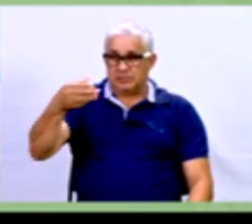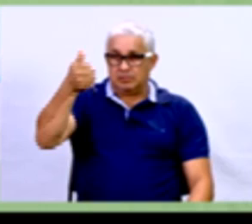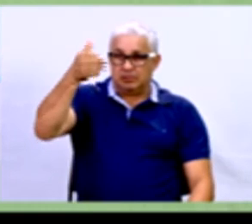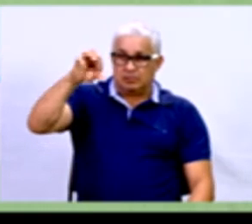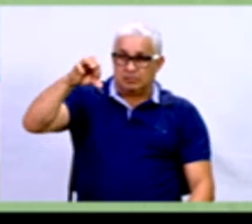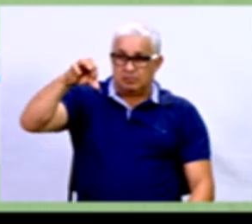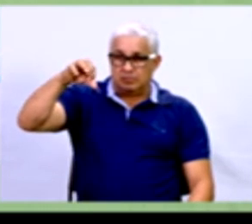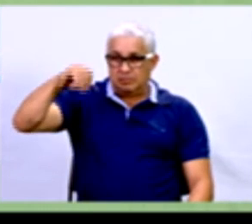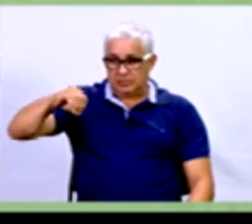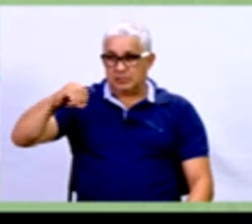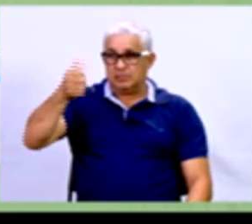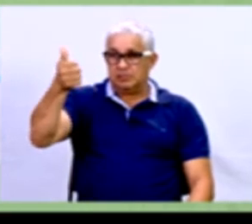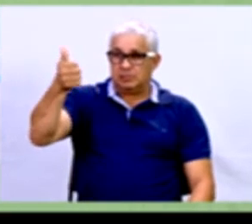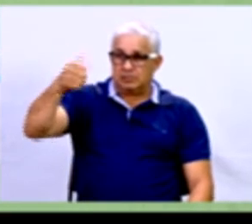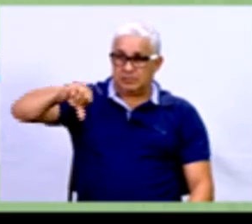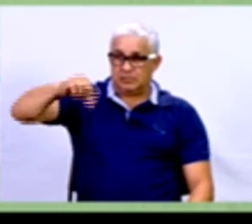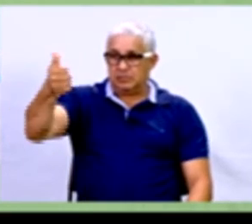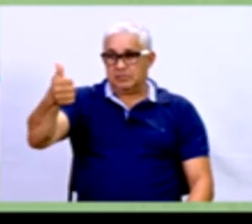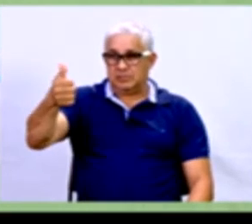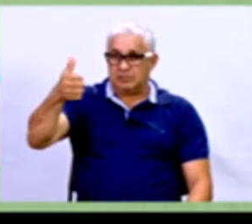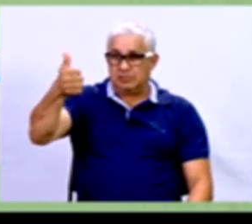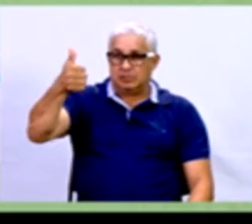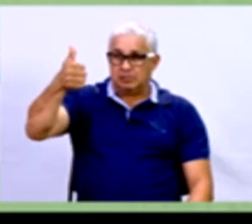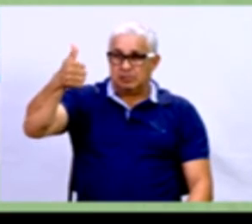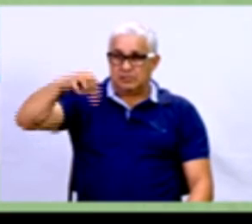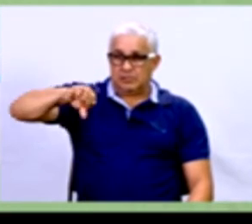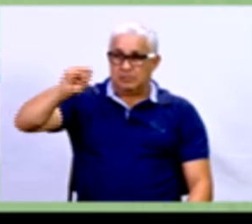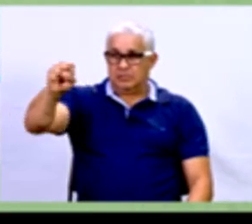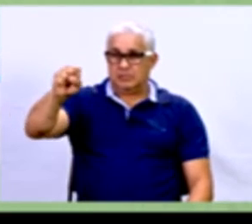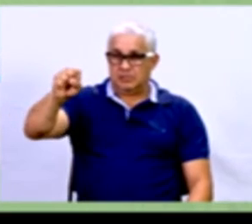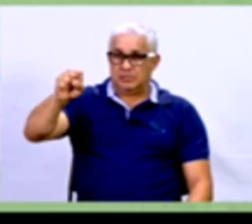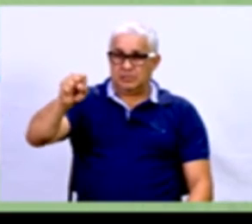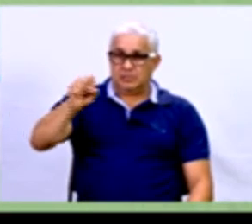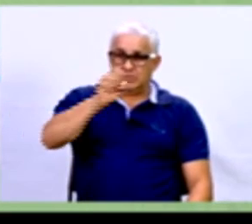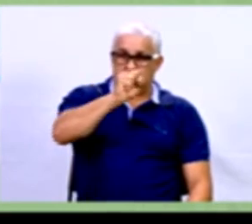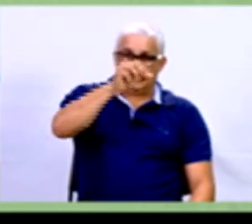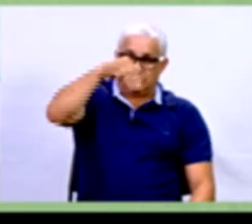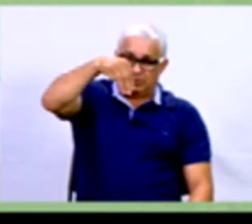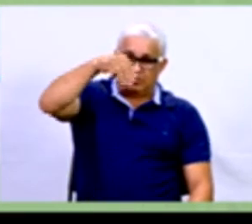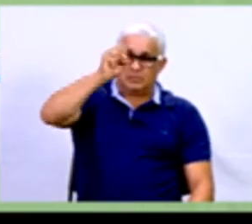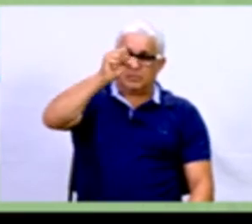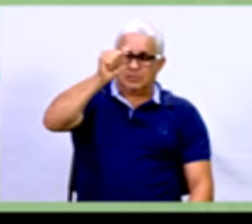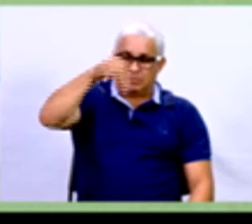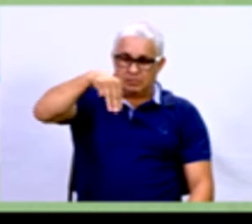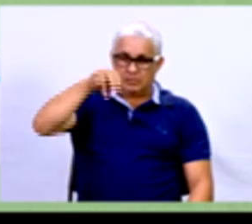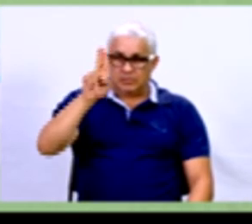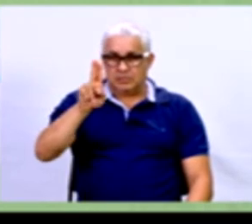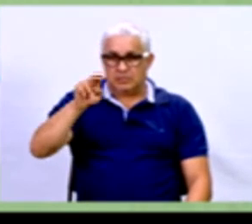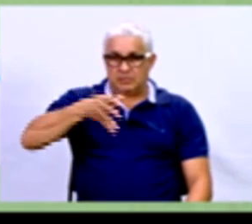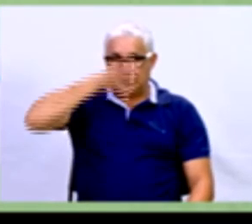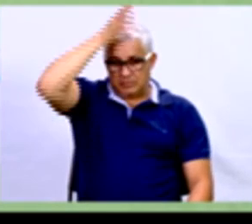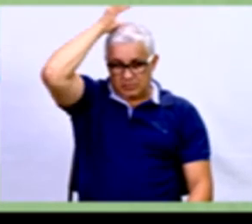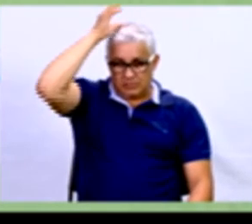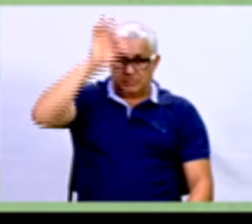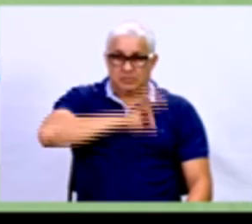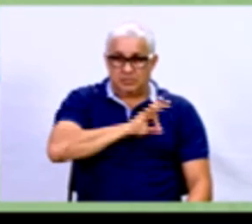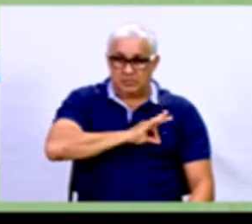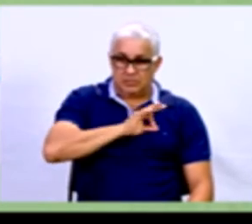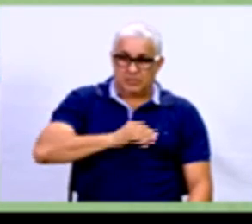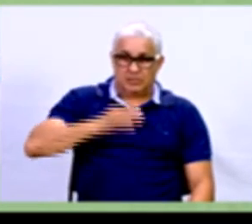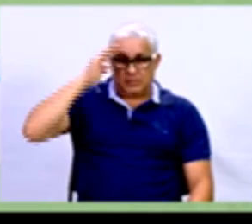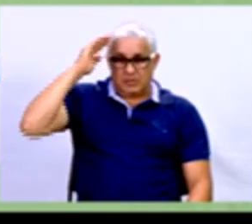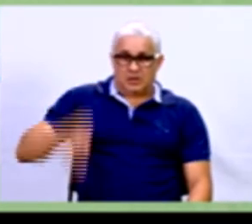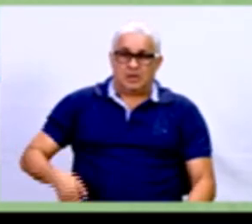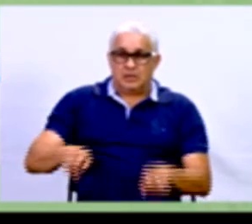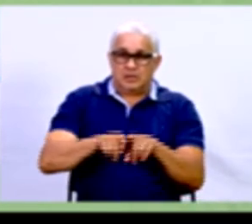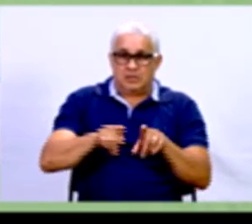190, 191 e 198, que são respectivamente SAMU, Bombeiros, Polícia Militar, Polícia Rodoviária